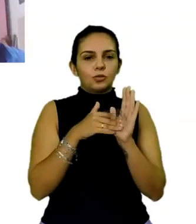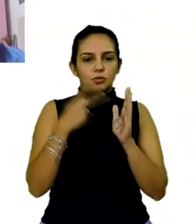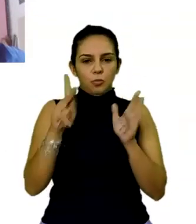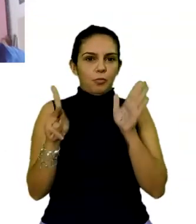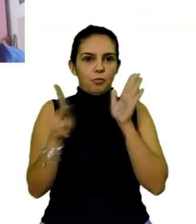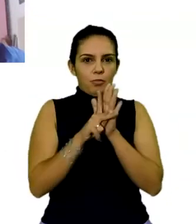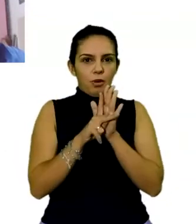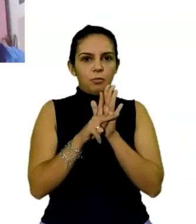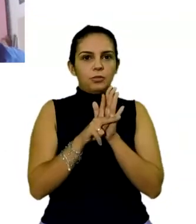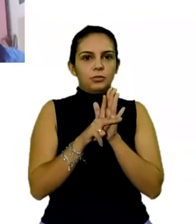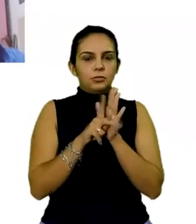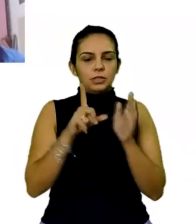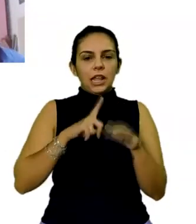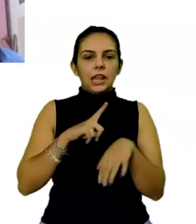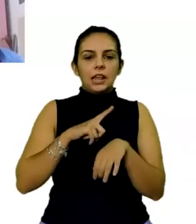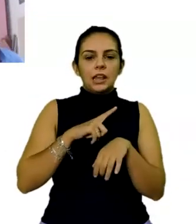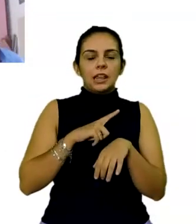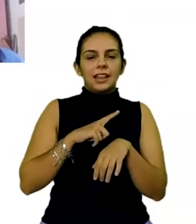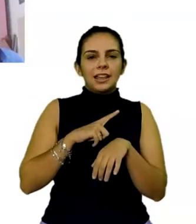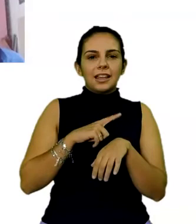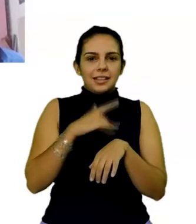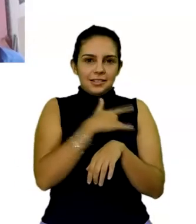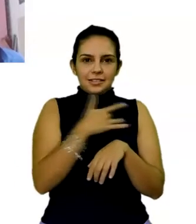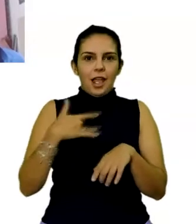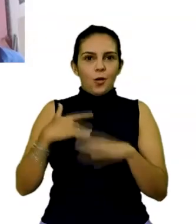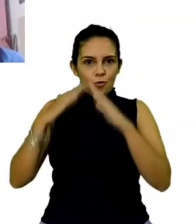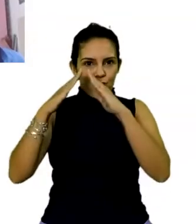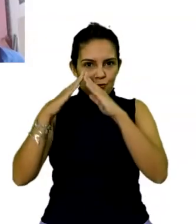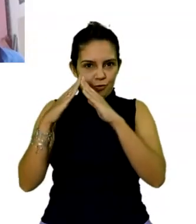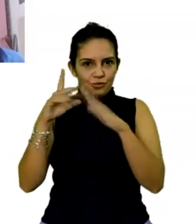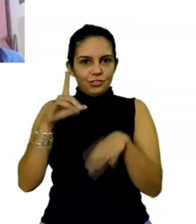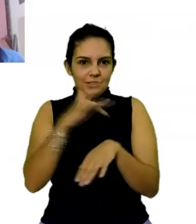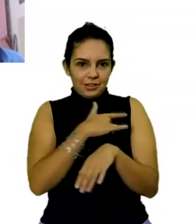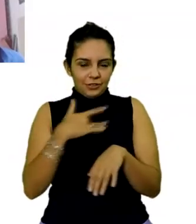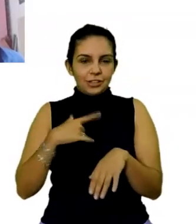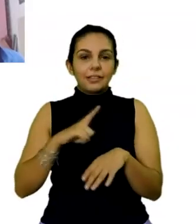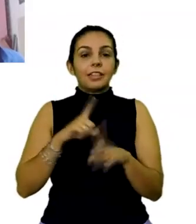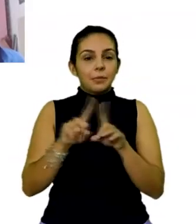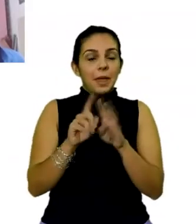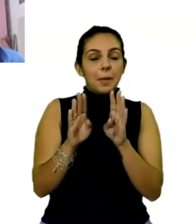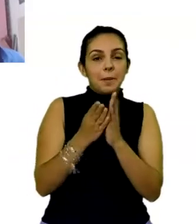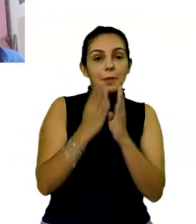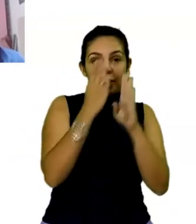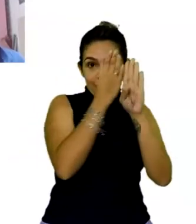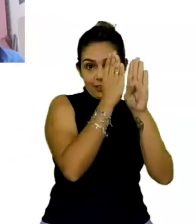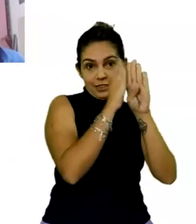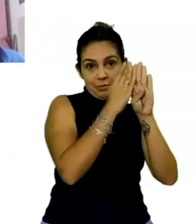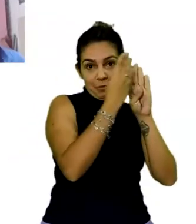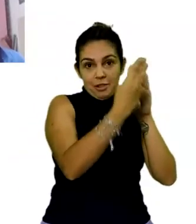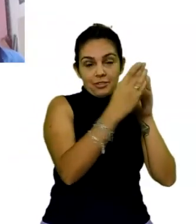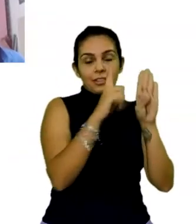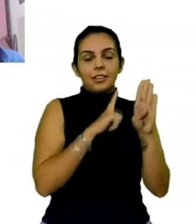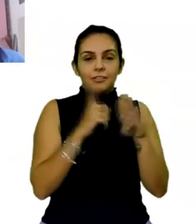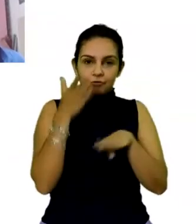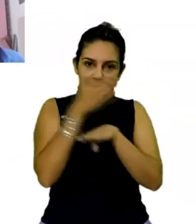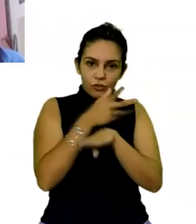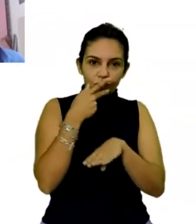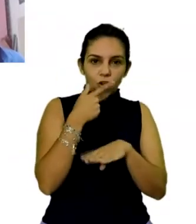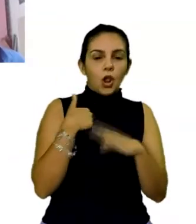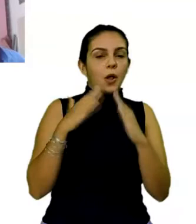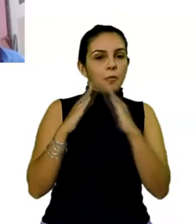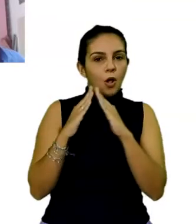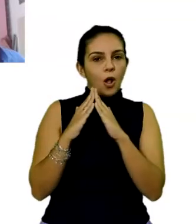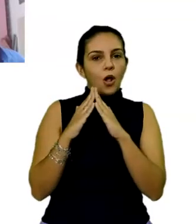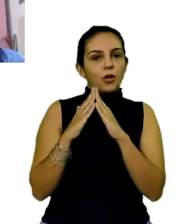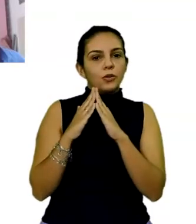infraestrutura, né? Ele tem o seu posto de saúde e ele tem a sua biblioteca. E você vai lá e diz, eu